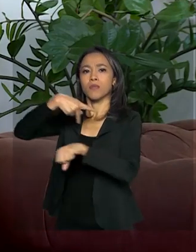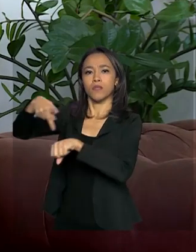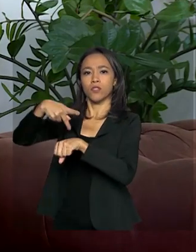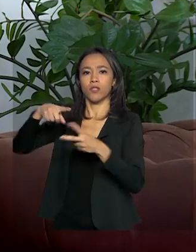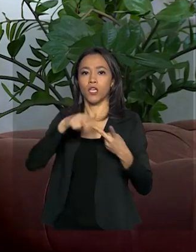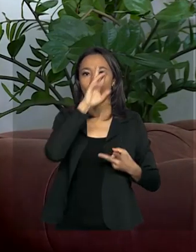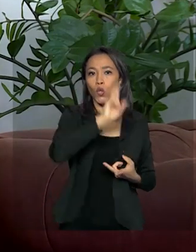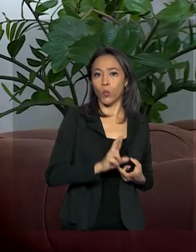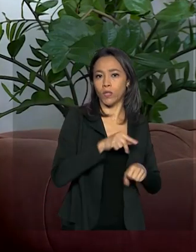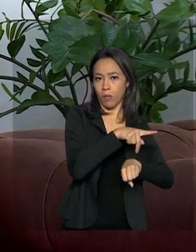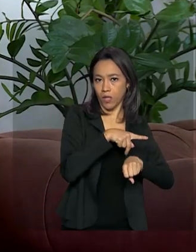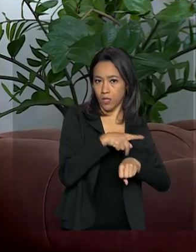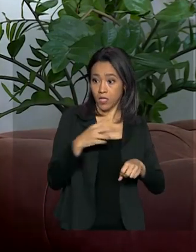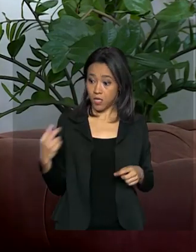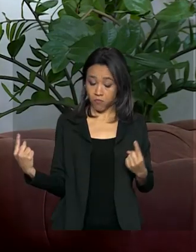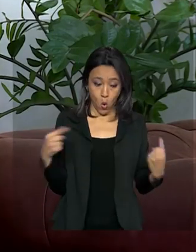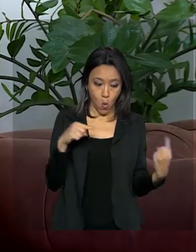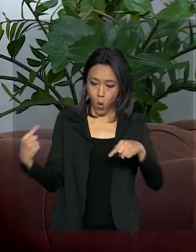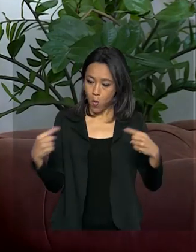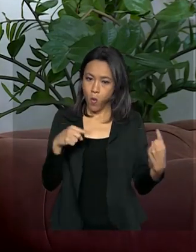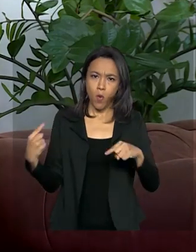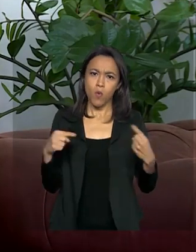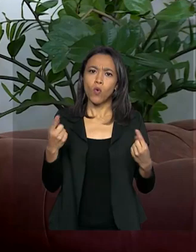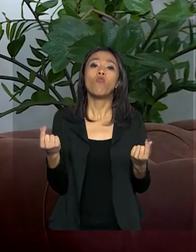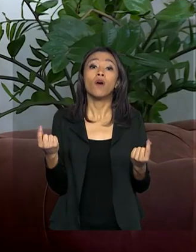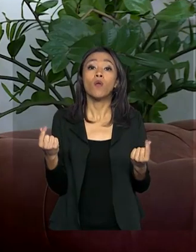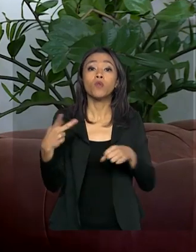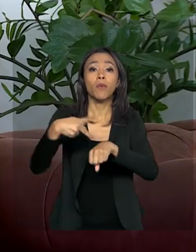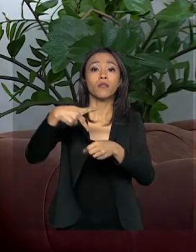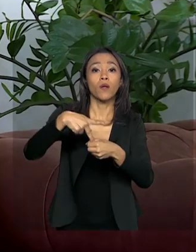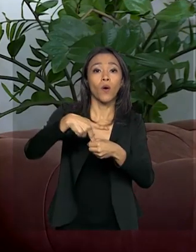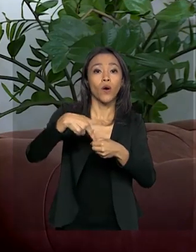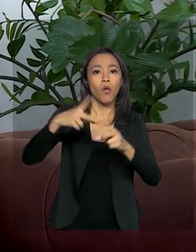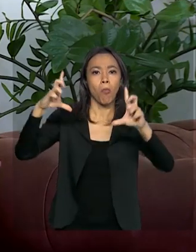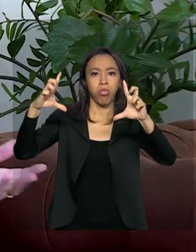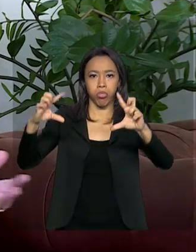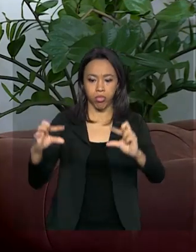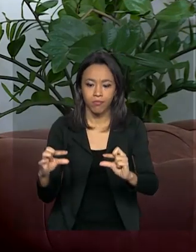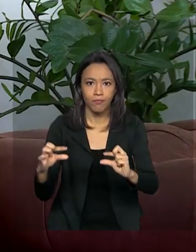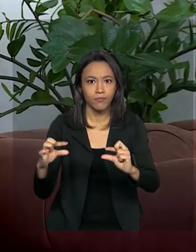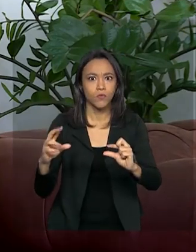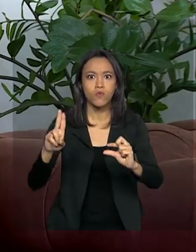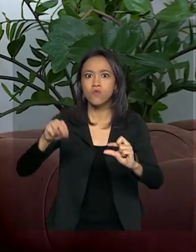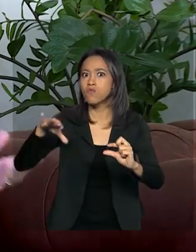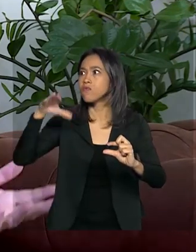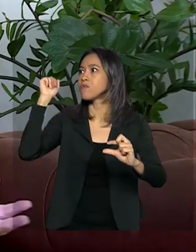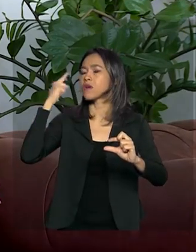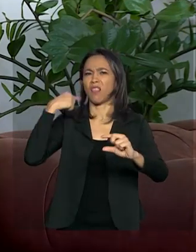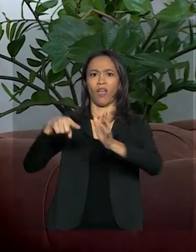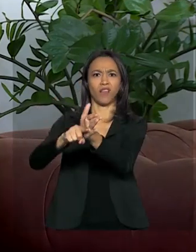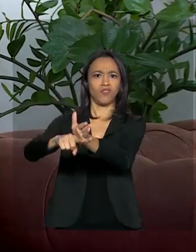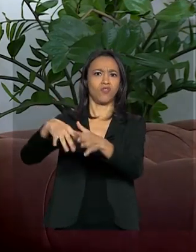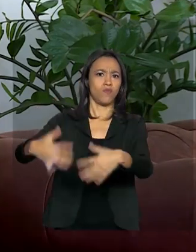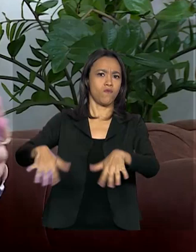né que trouxe também os preços internacionais do petróleo jogou lá para baixo nunca tivemos preços